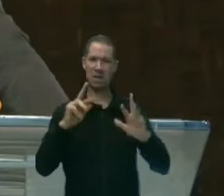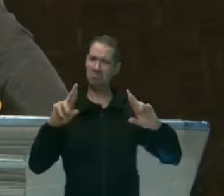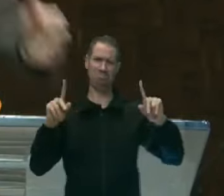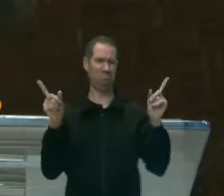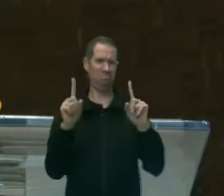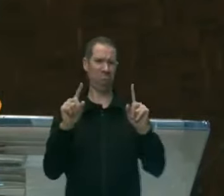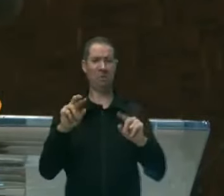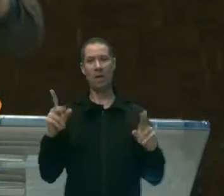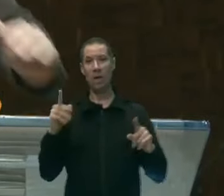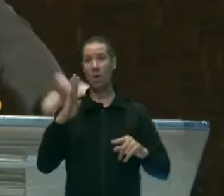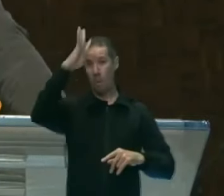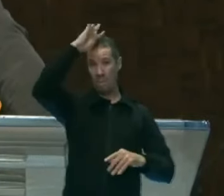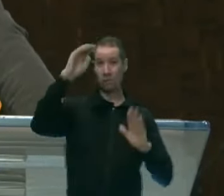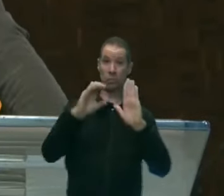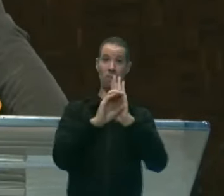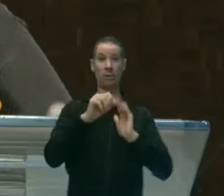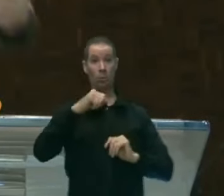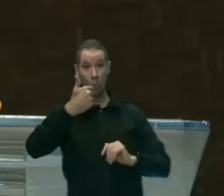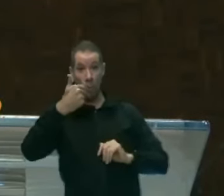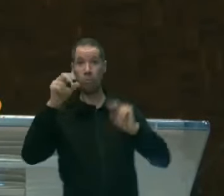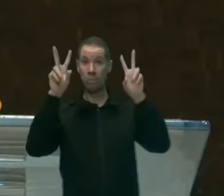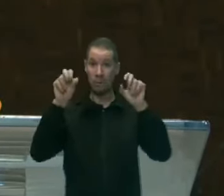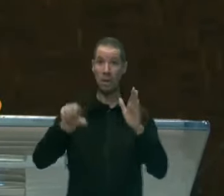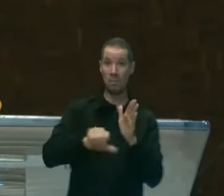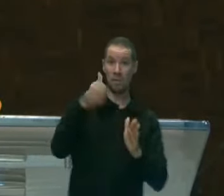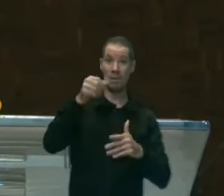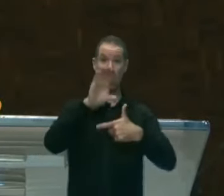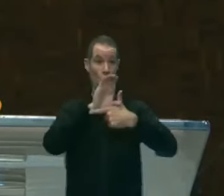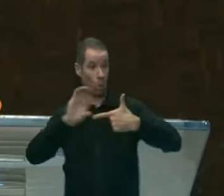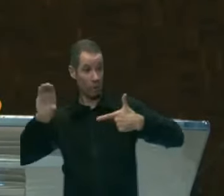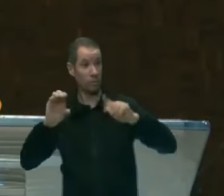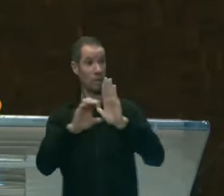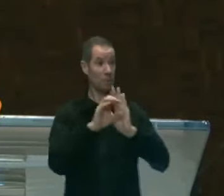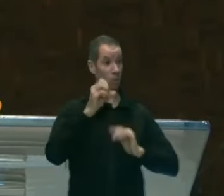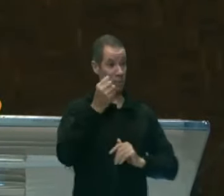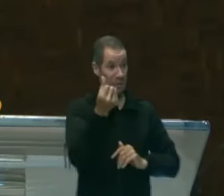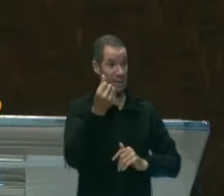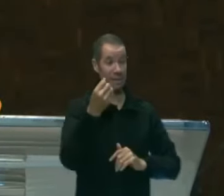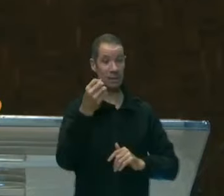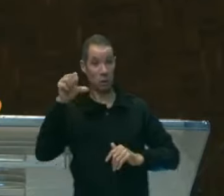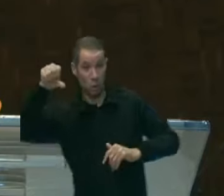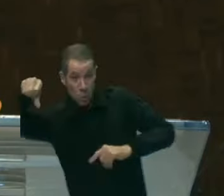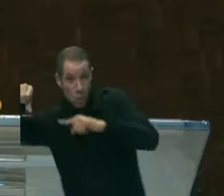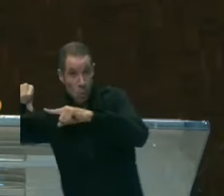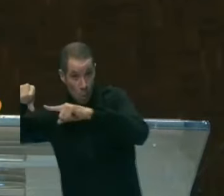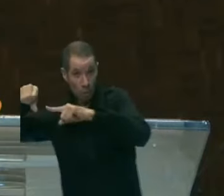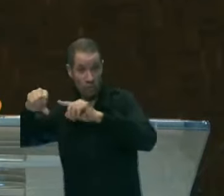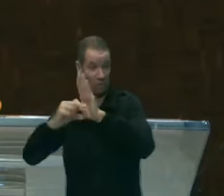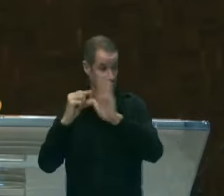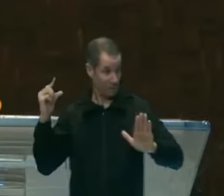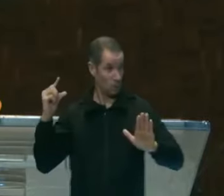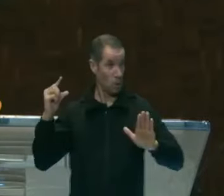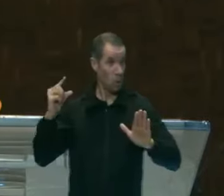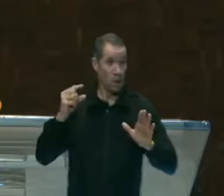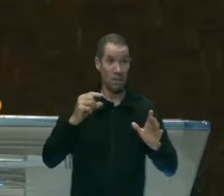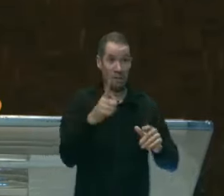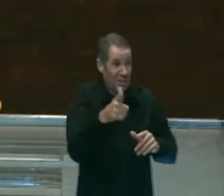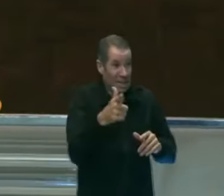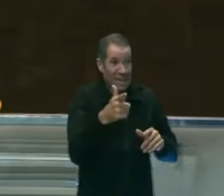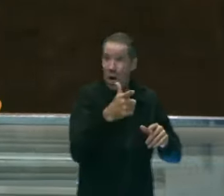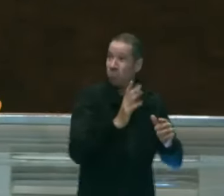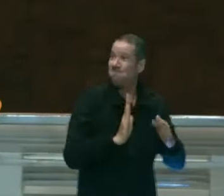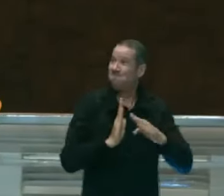isso. Romanos capítulo 1 fala sobre esse tema. 1 Coríntios capítulo 6, versículo 9, fala que esses não herdarão o reino. Querido,